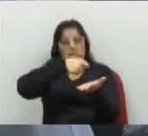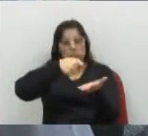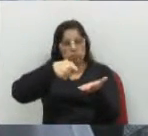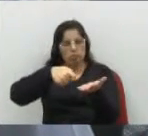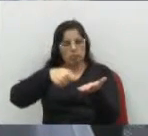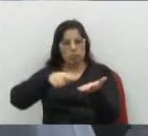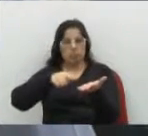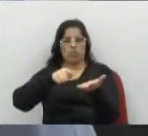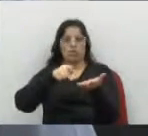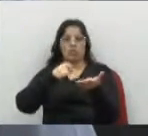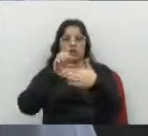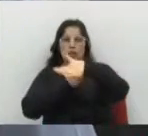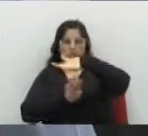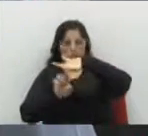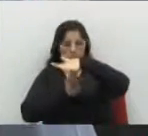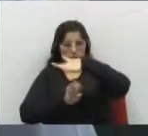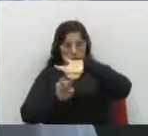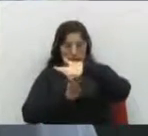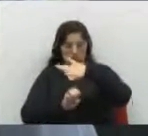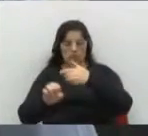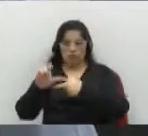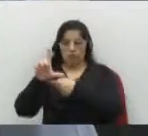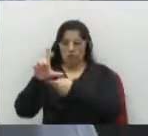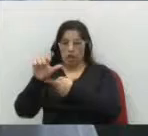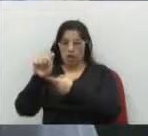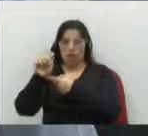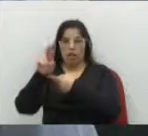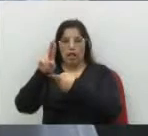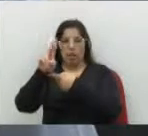para merenda, e que este laudo,